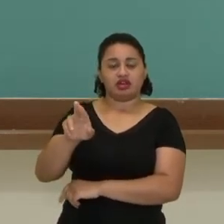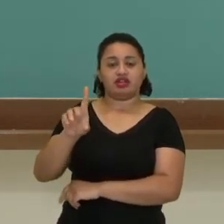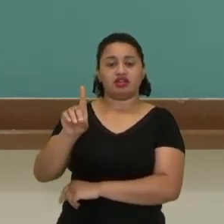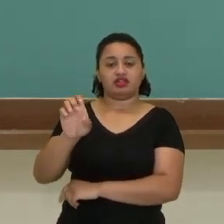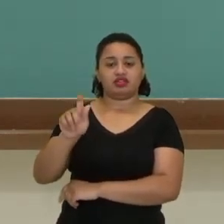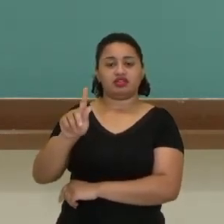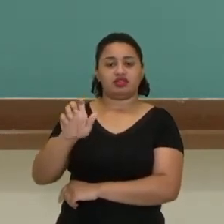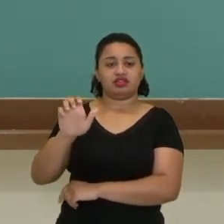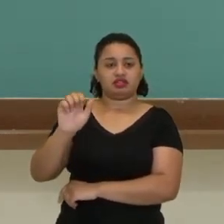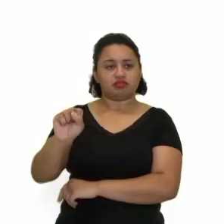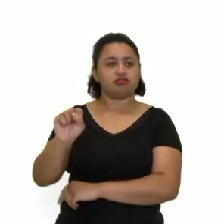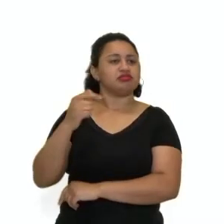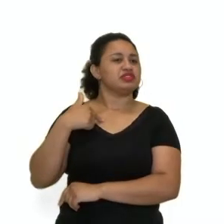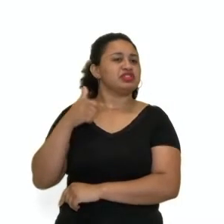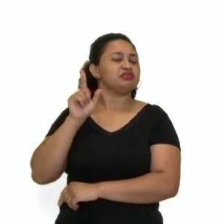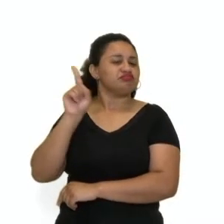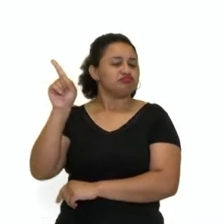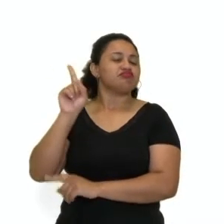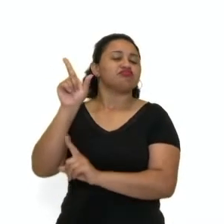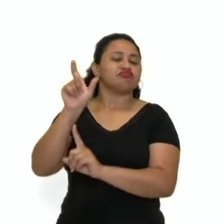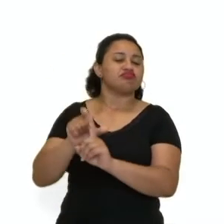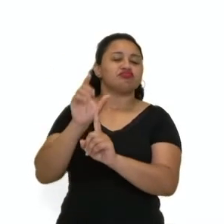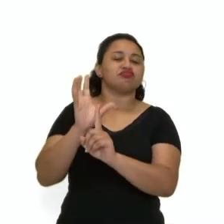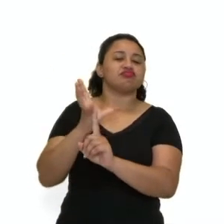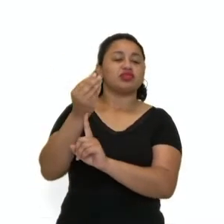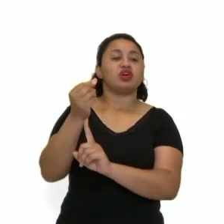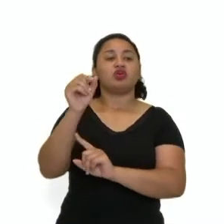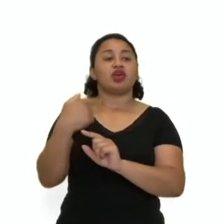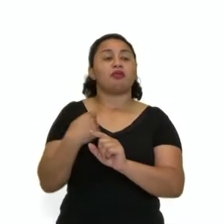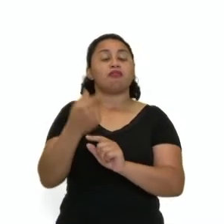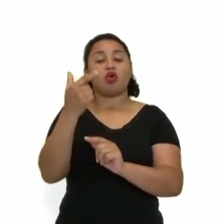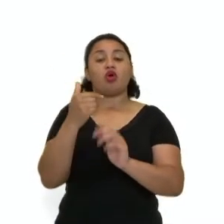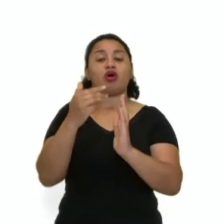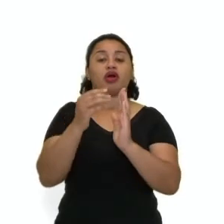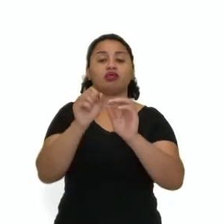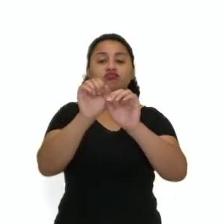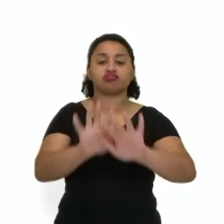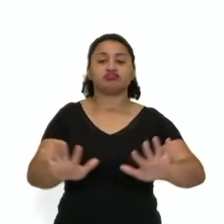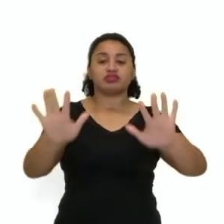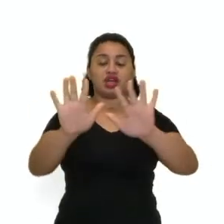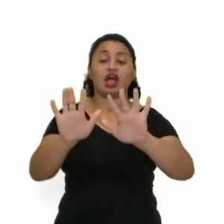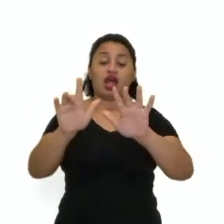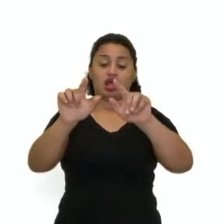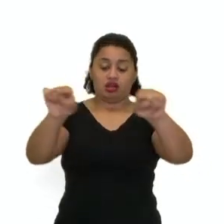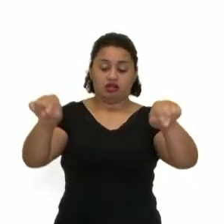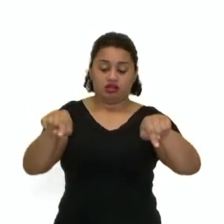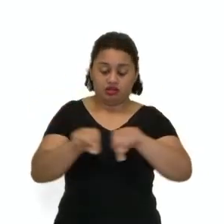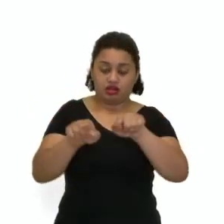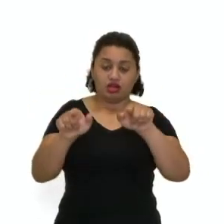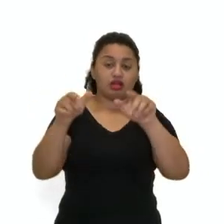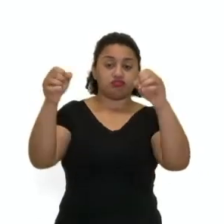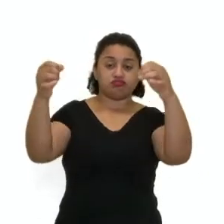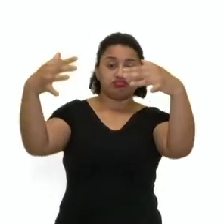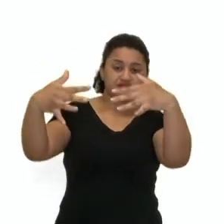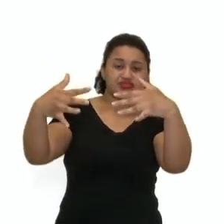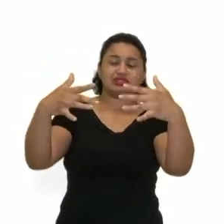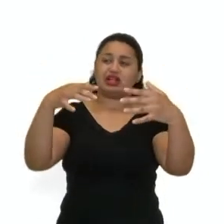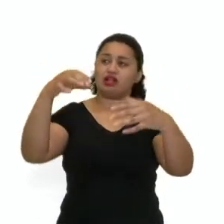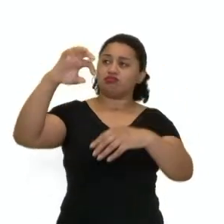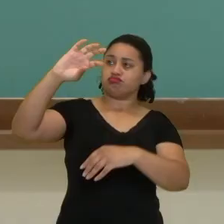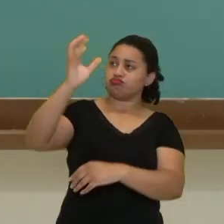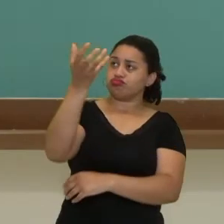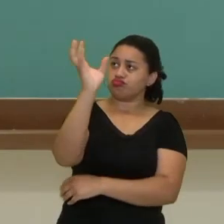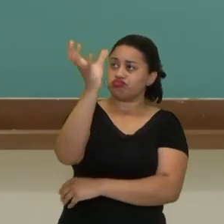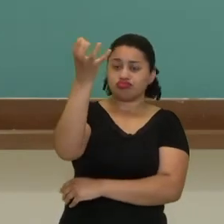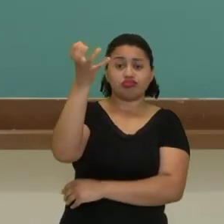pintor de poucas paisagens, cenas ao ar livre, seus quadros são interiores e a luz é artificial. Ele tem uma pegada da luz artificial da lâmpada,